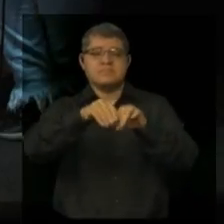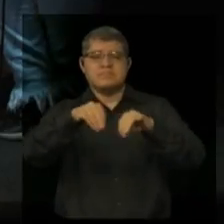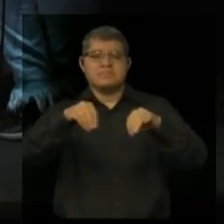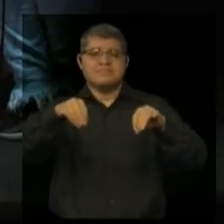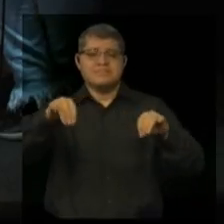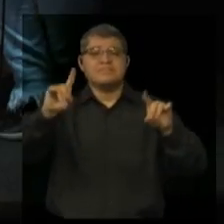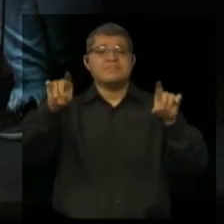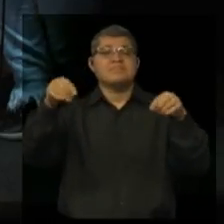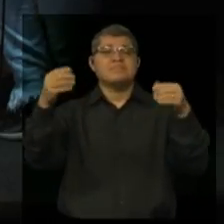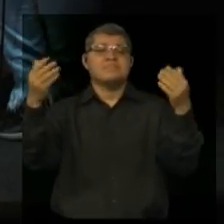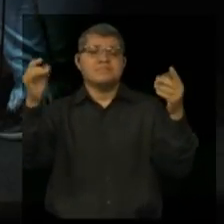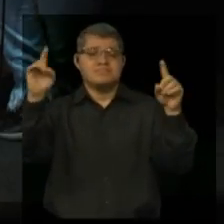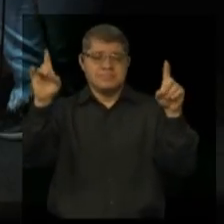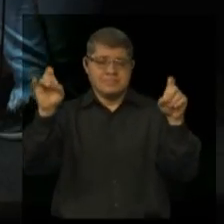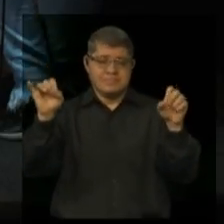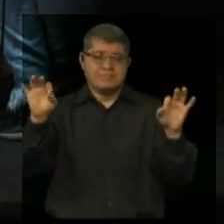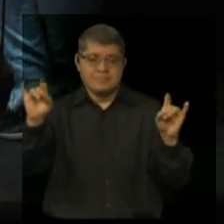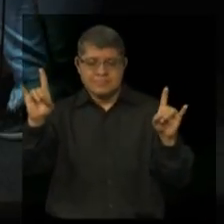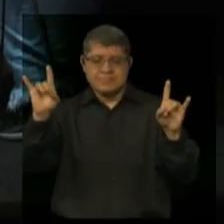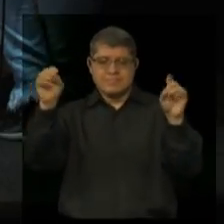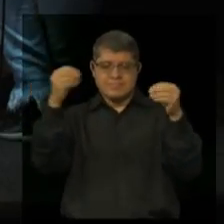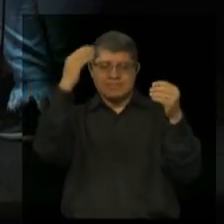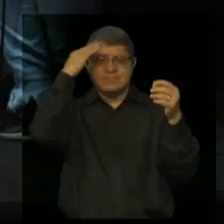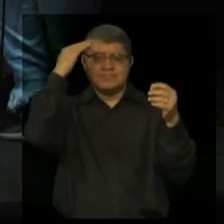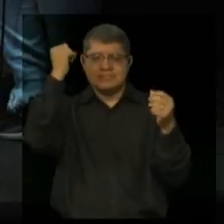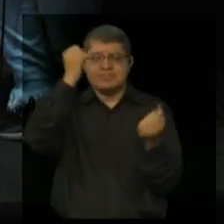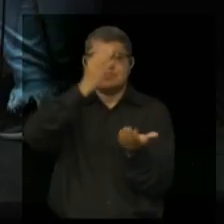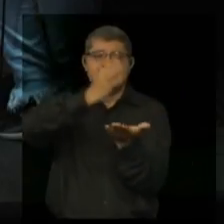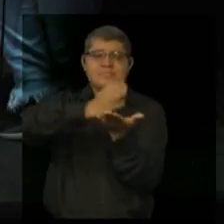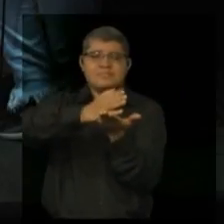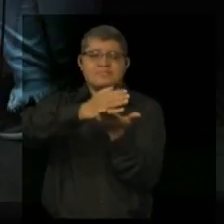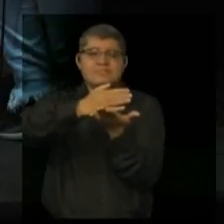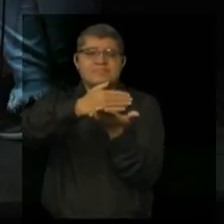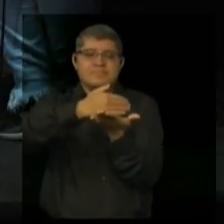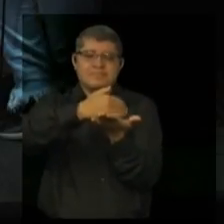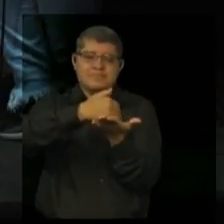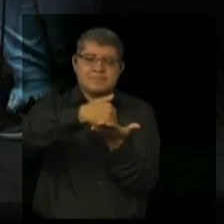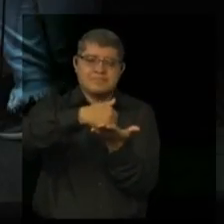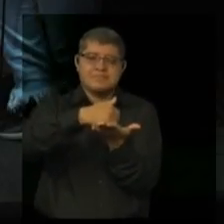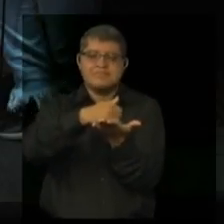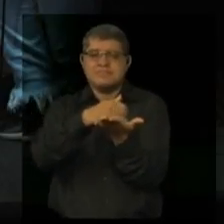terra é saber.